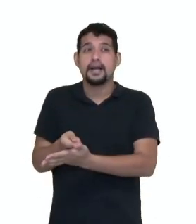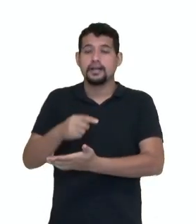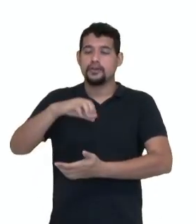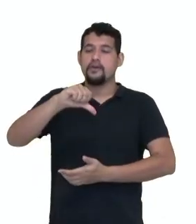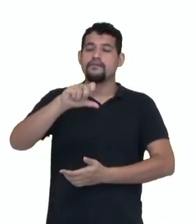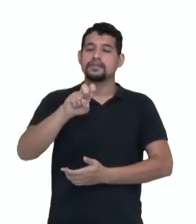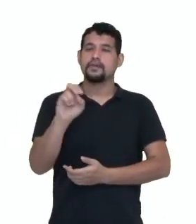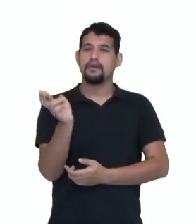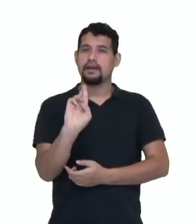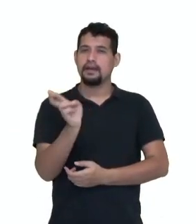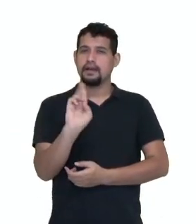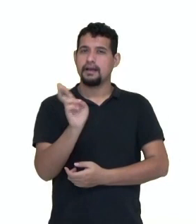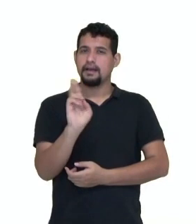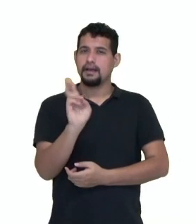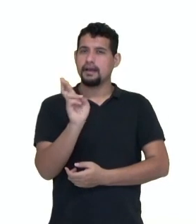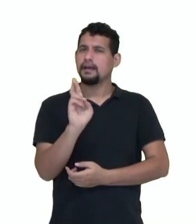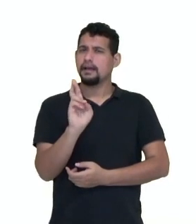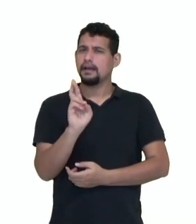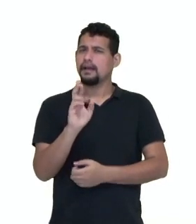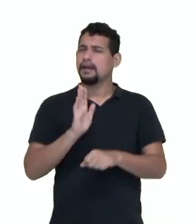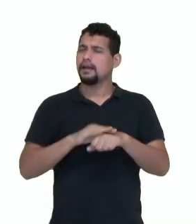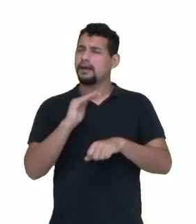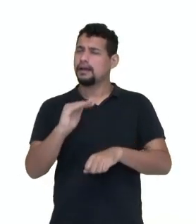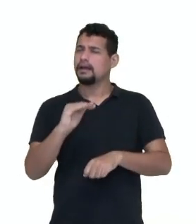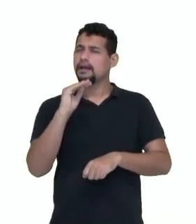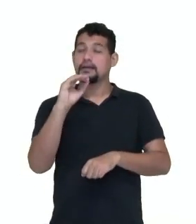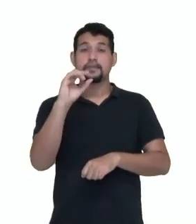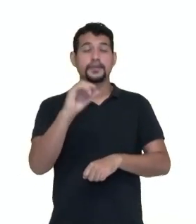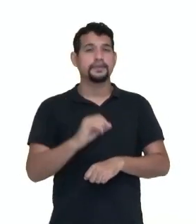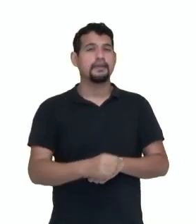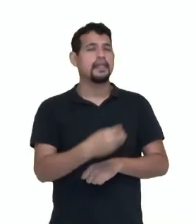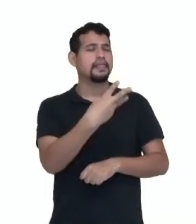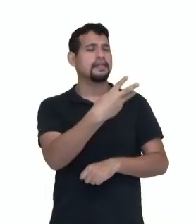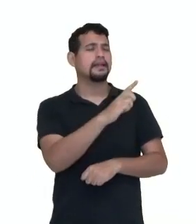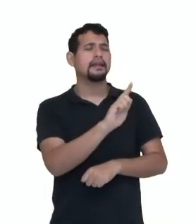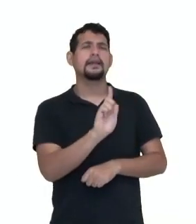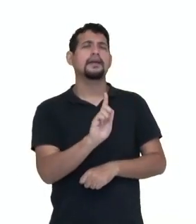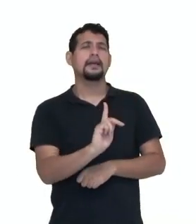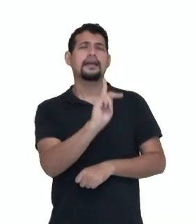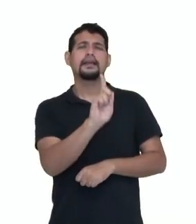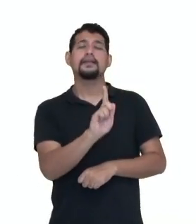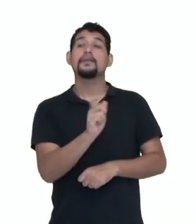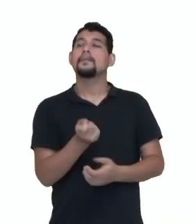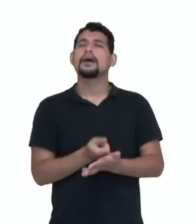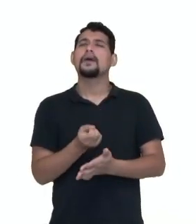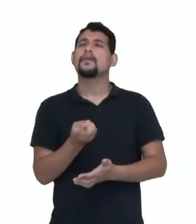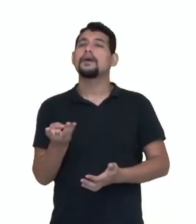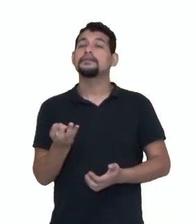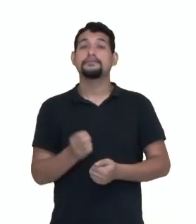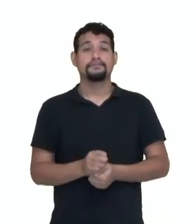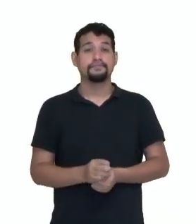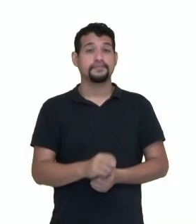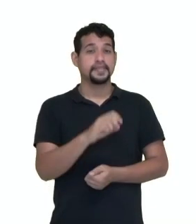95. Um pouco mais, 3 quilogramas. Aí vai lá para R$